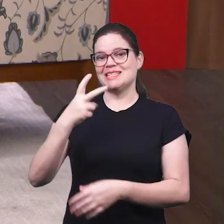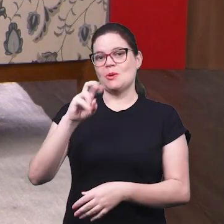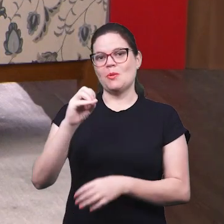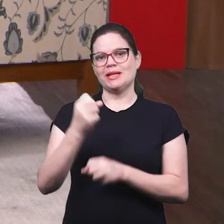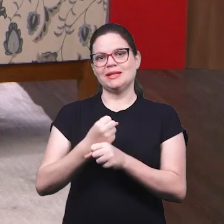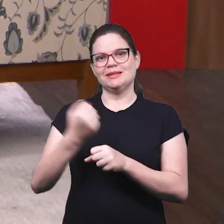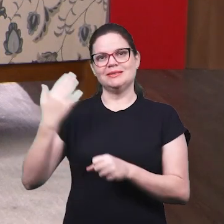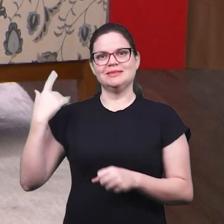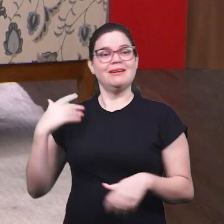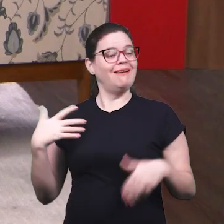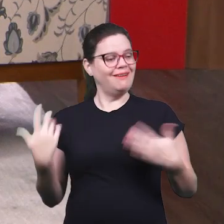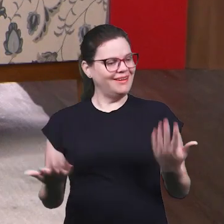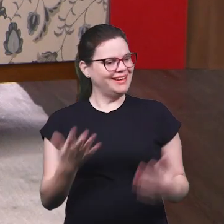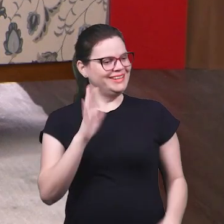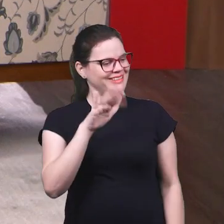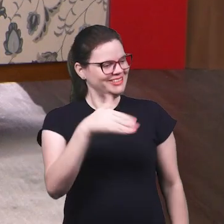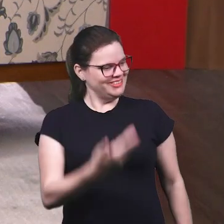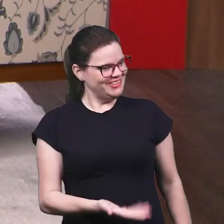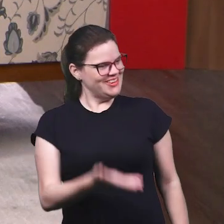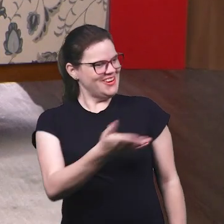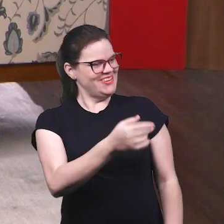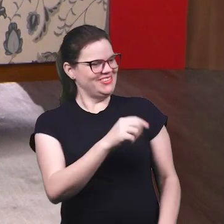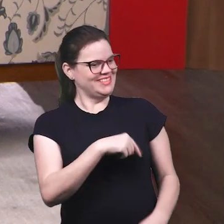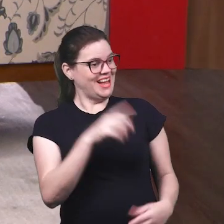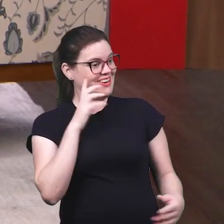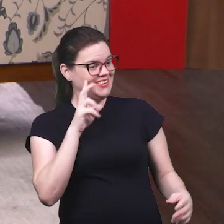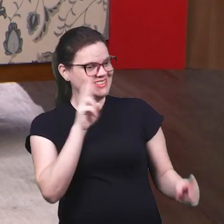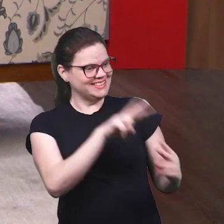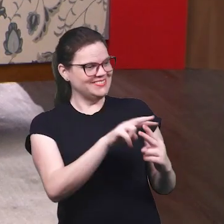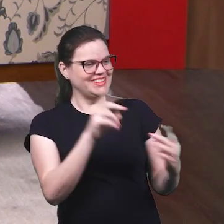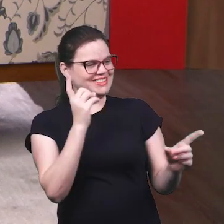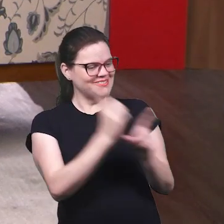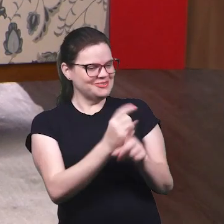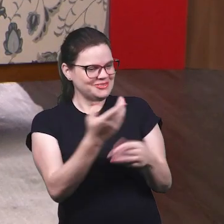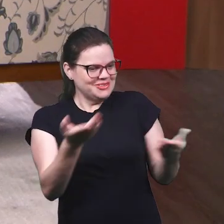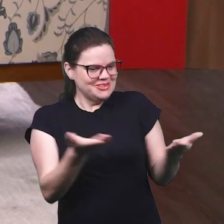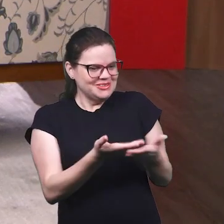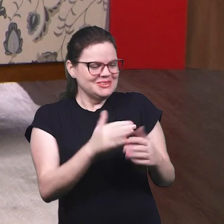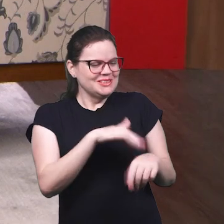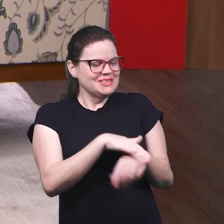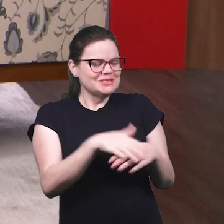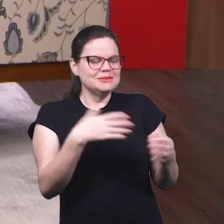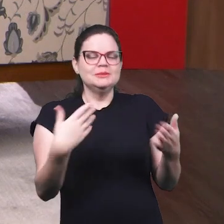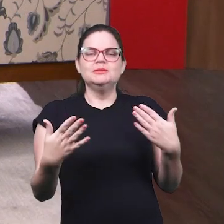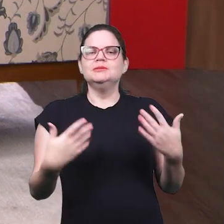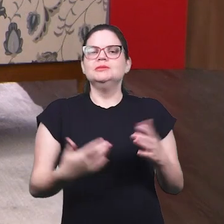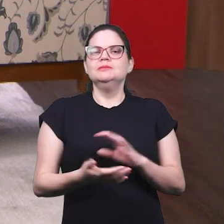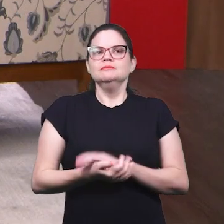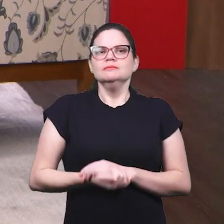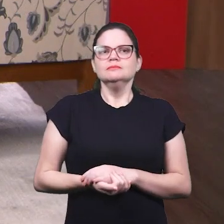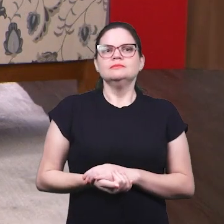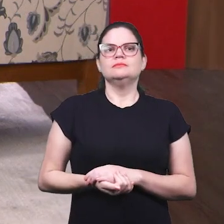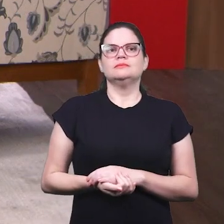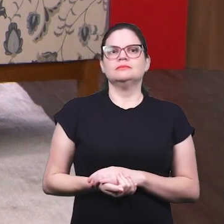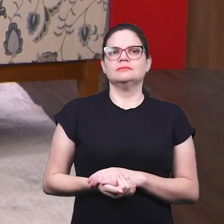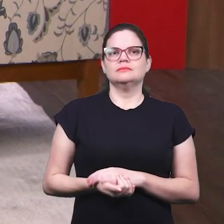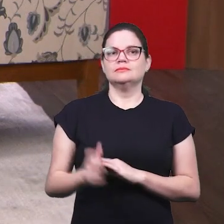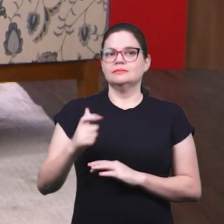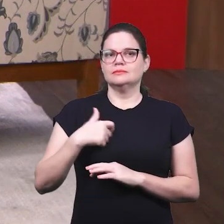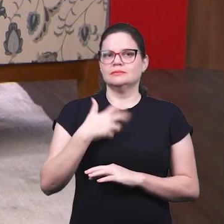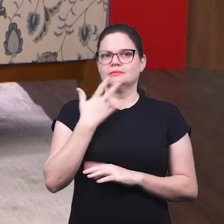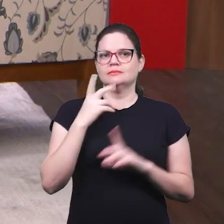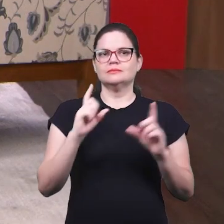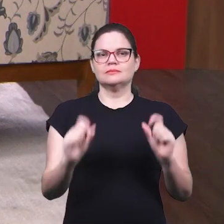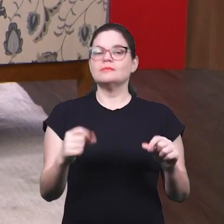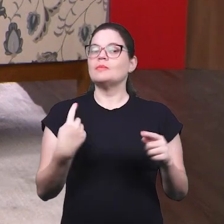anos atrás. Que honra para mim, viu? Você veio, agora estamos se encontrando aqui nesse diálogo muito gostoso. Eu estou falando isso